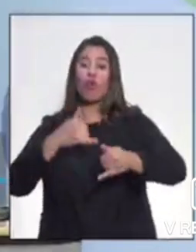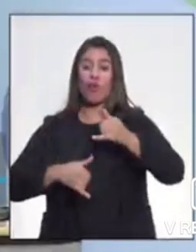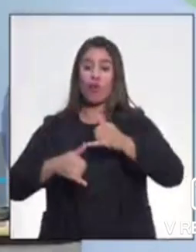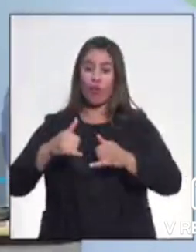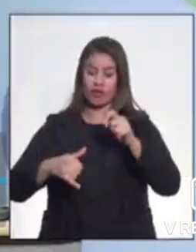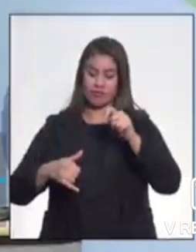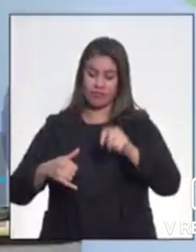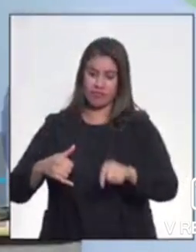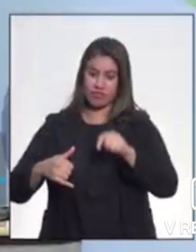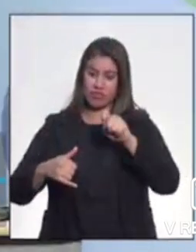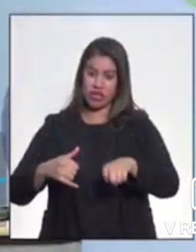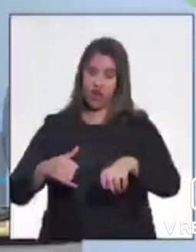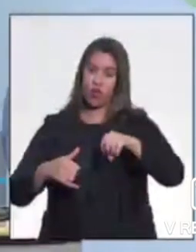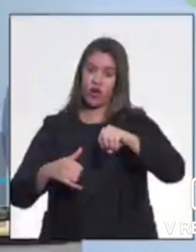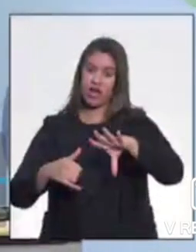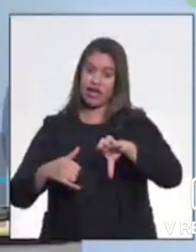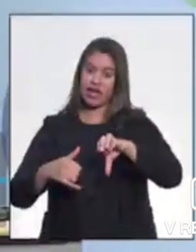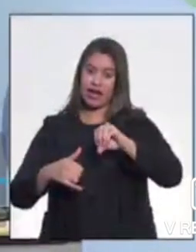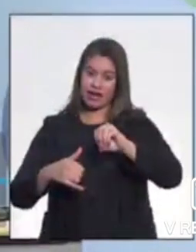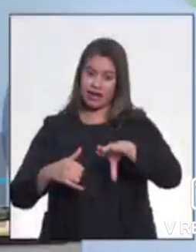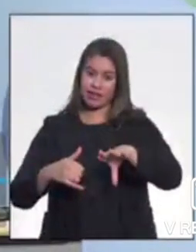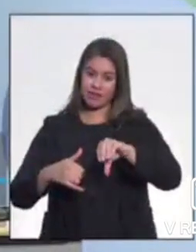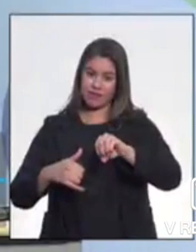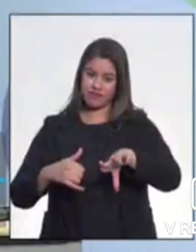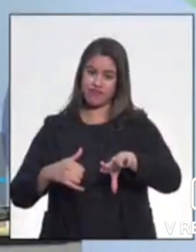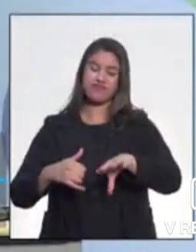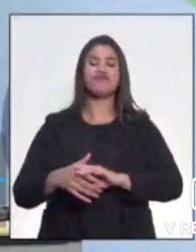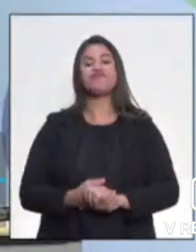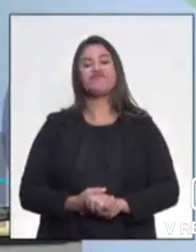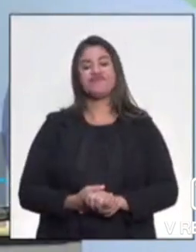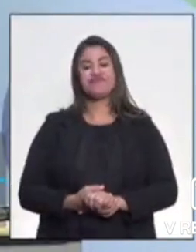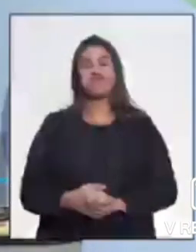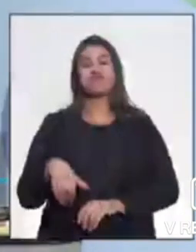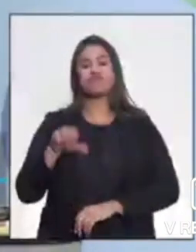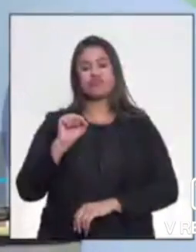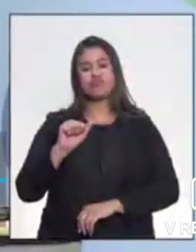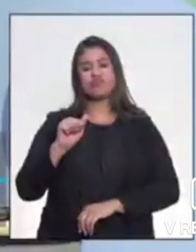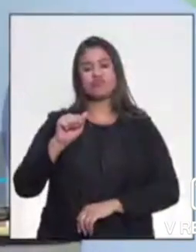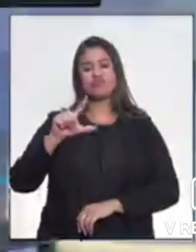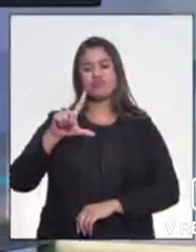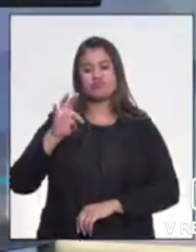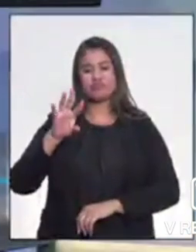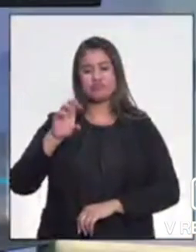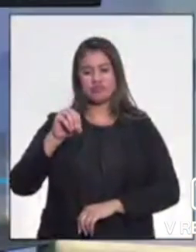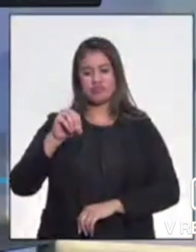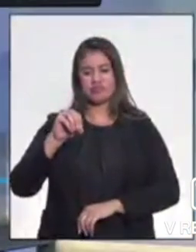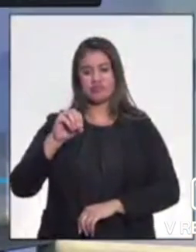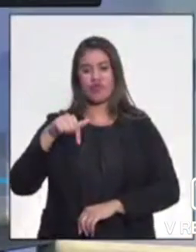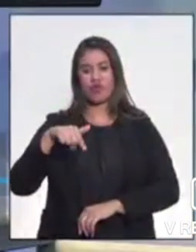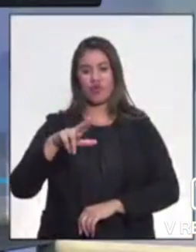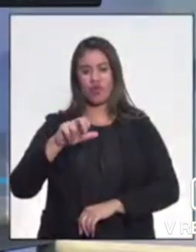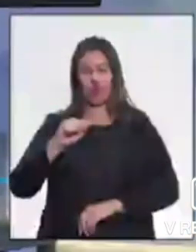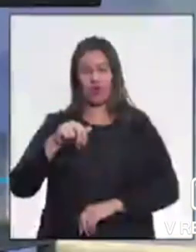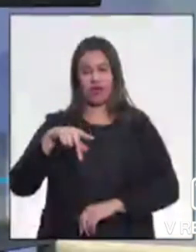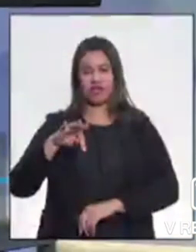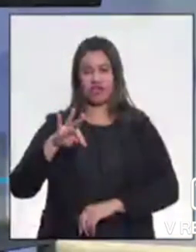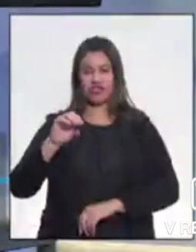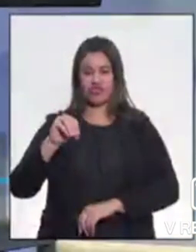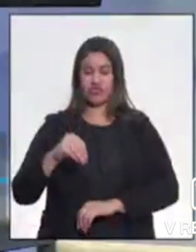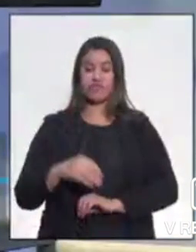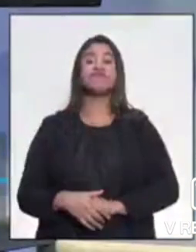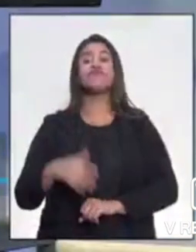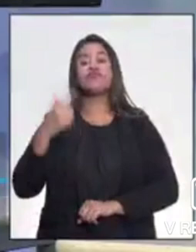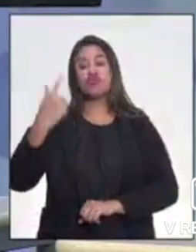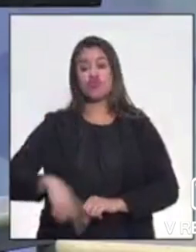Obrigado, do acendedor. Certo? Isso é o tal salto quântico também. Perfeito. Então, aí vamos falar um pouquinho do átomo,